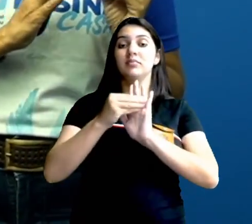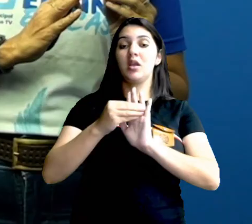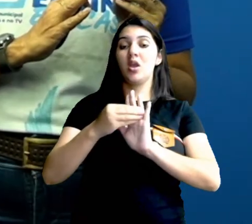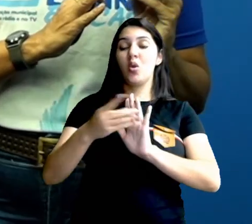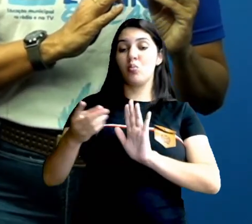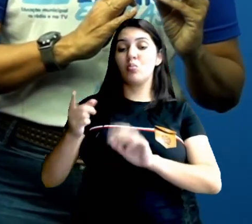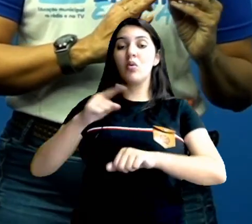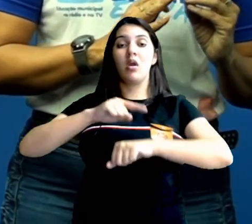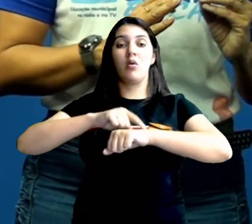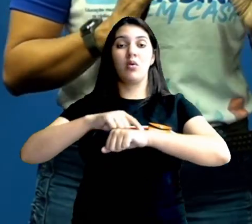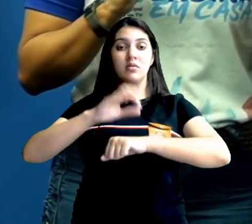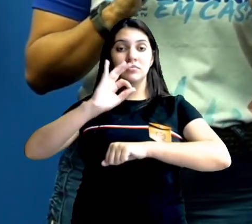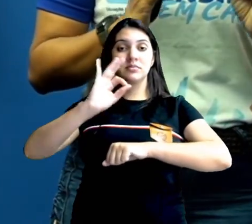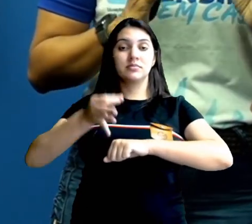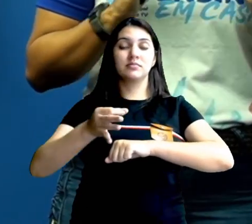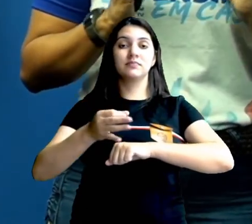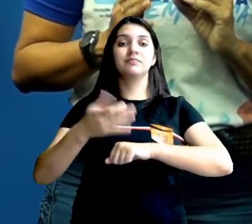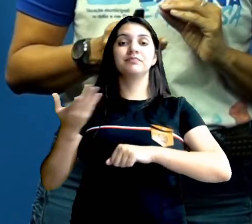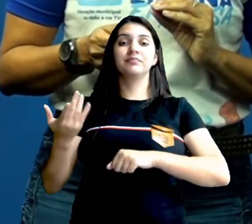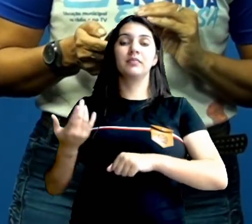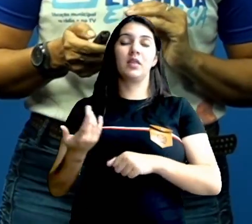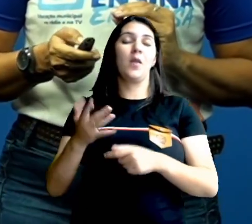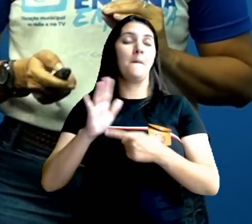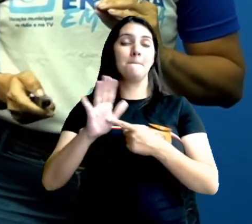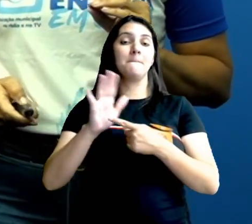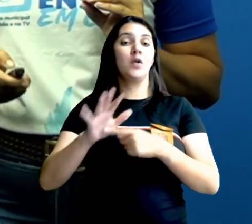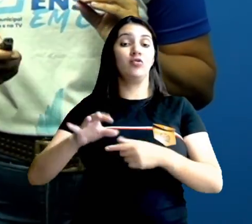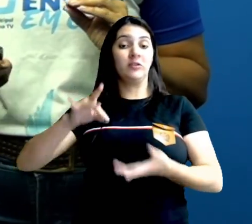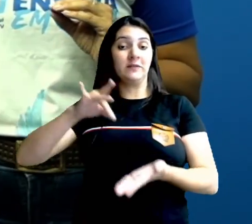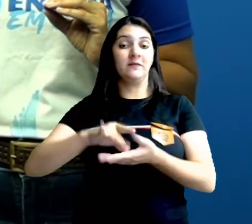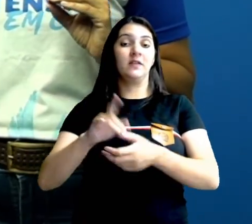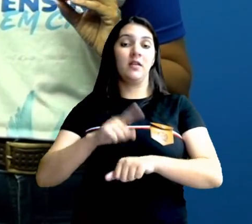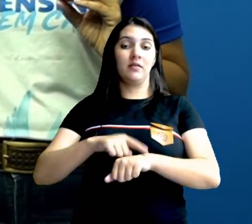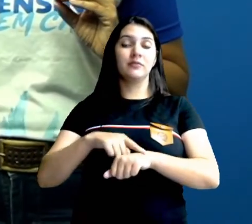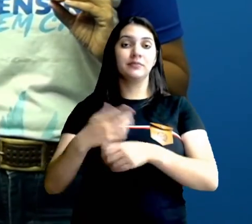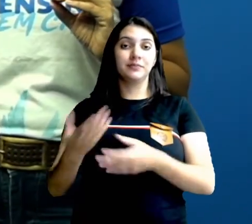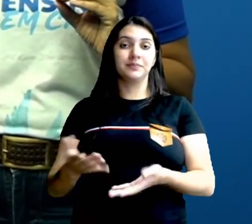determinando horário, tá certo? É tempo indeterminado.